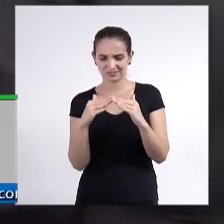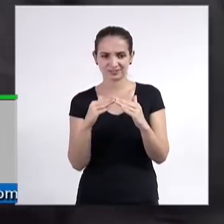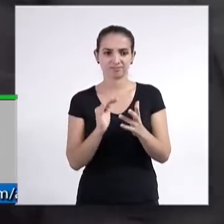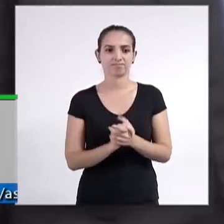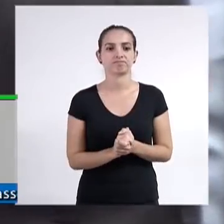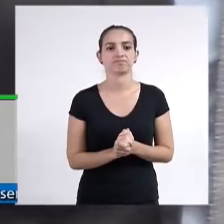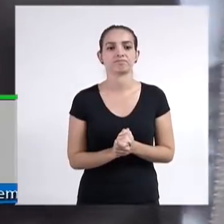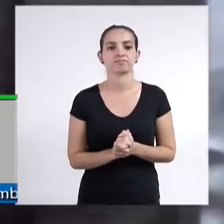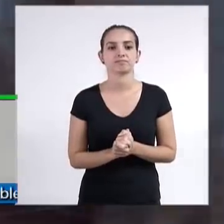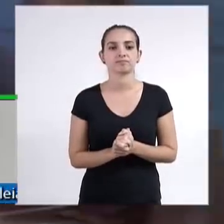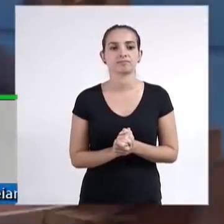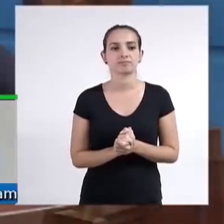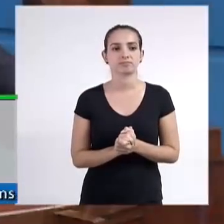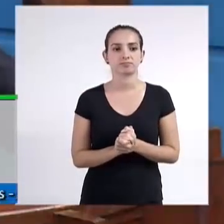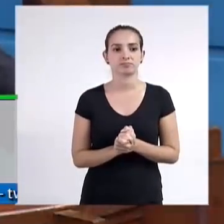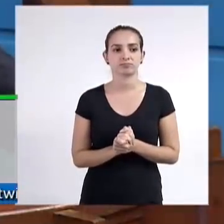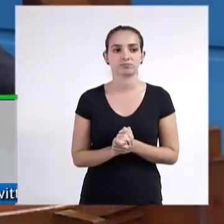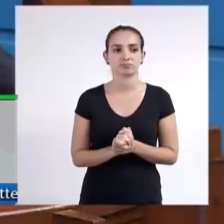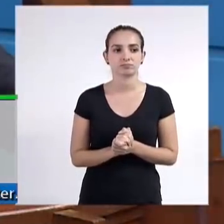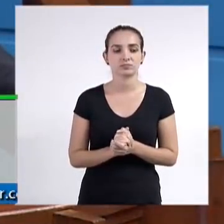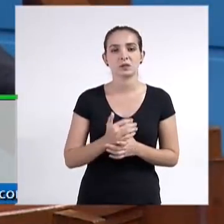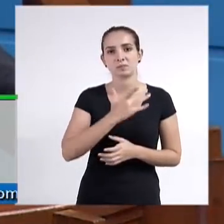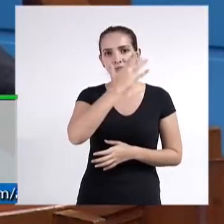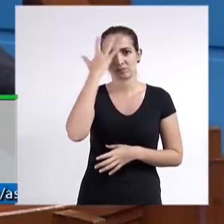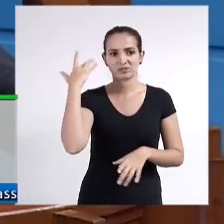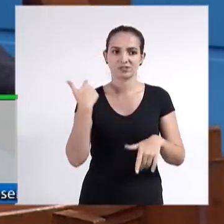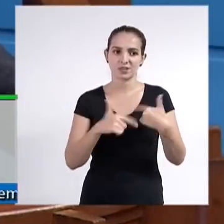o trabalhador rural,